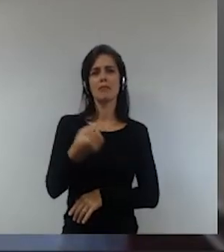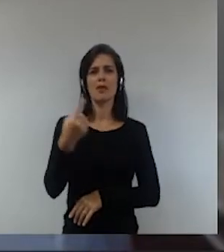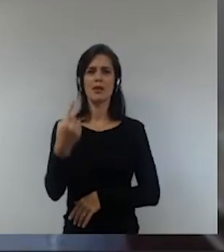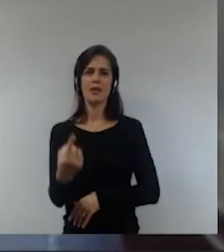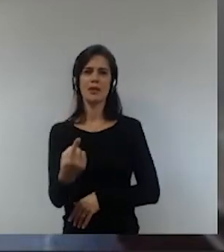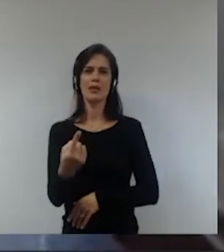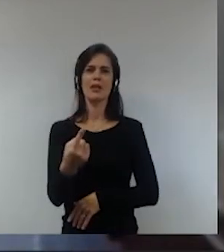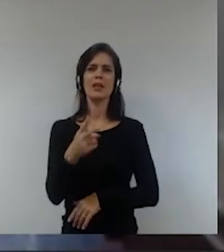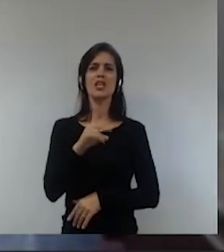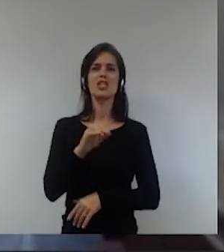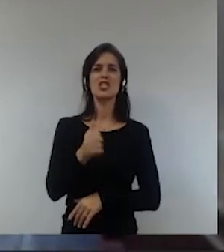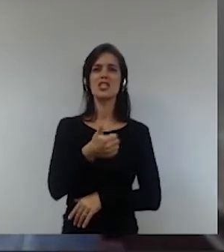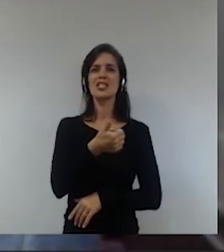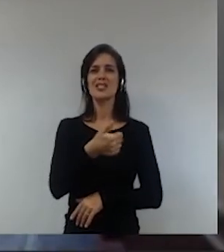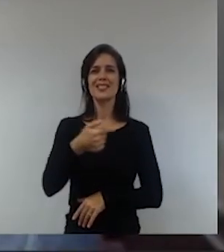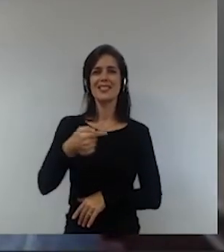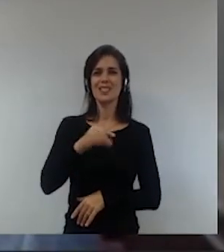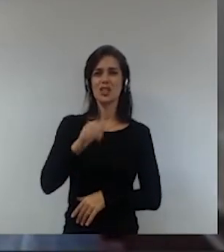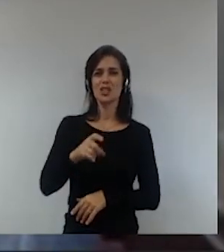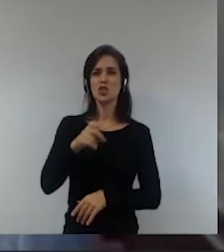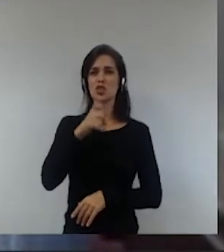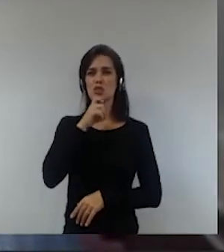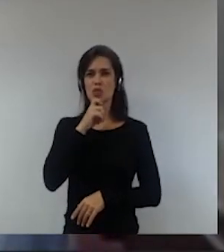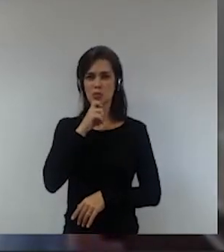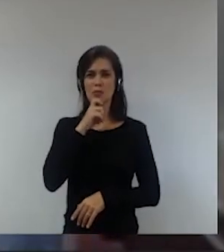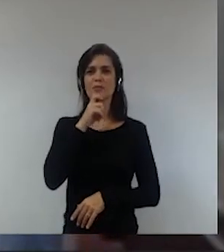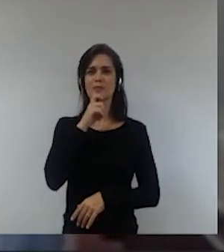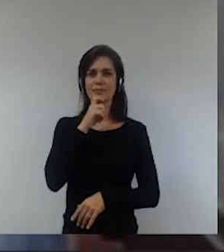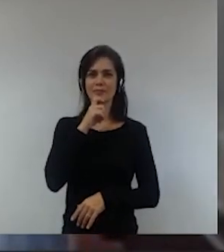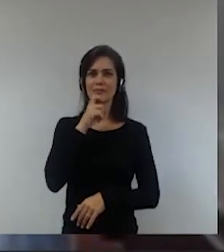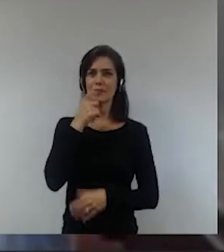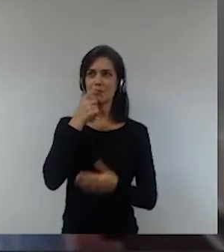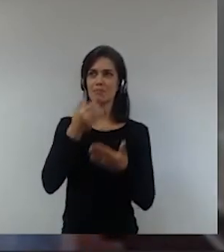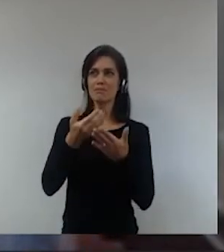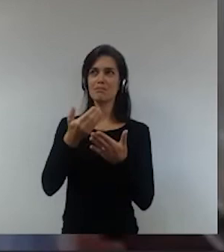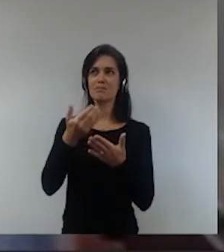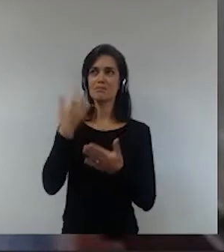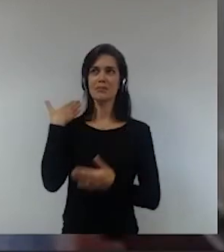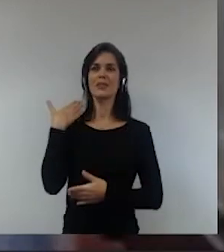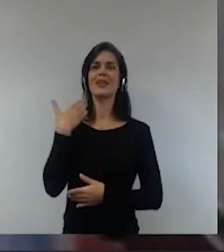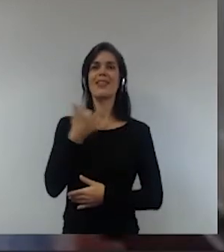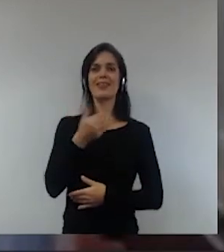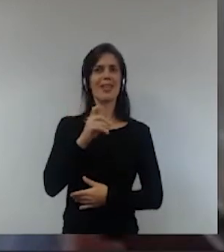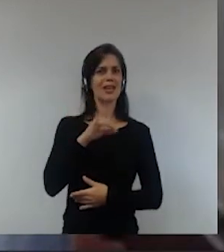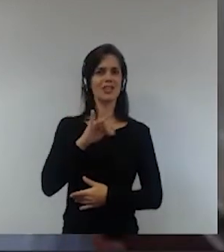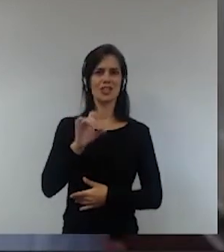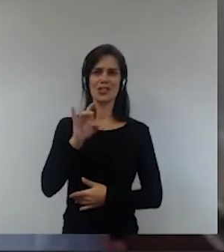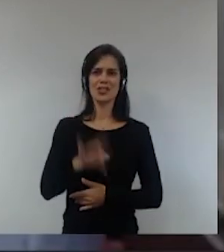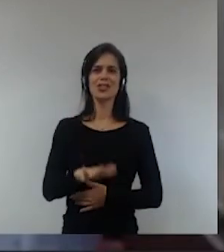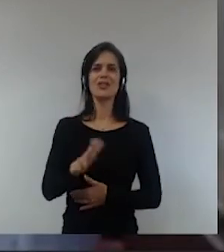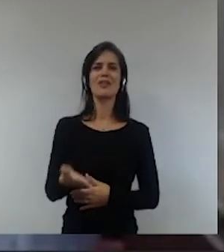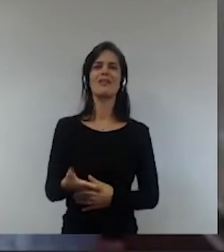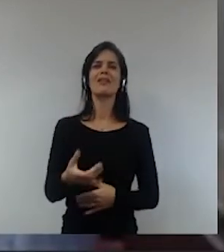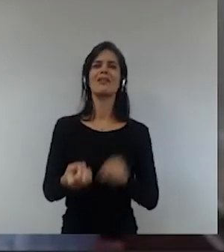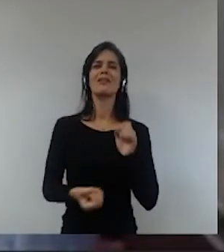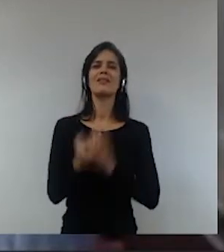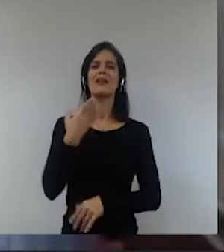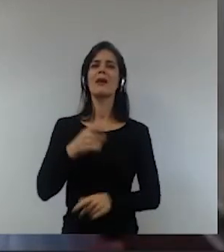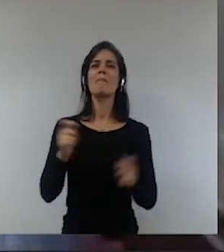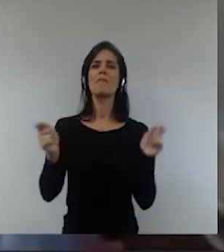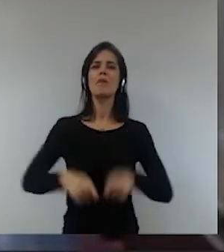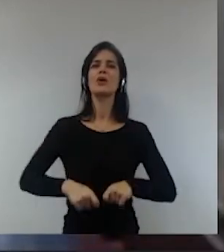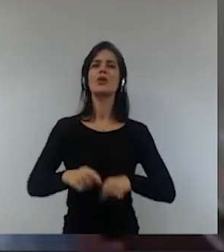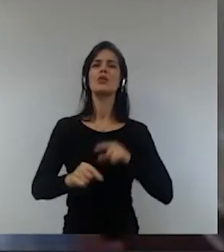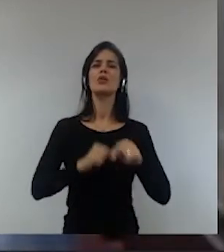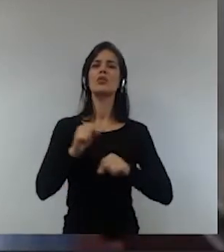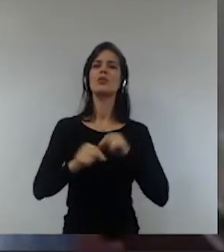no dia 17 de julho, pela Resolução 693, veja, temos 10 dias só dessa nova regra, estabeleceu a possibilidade